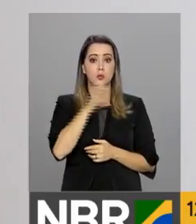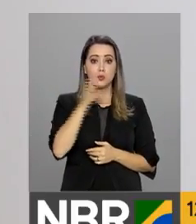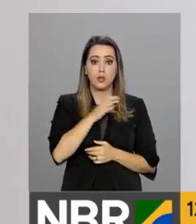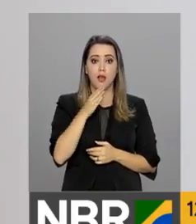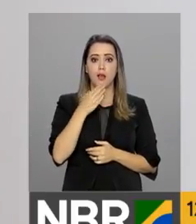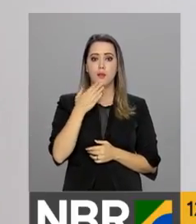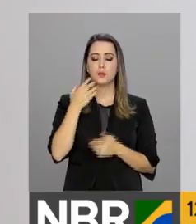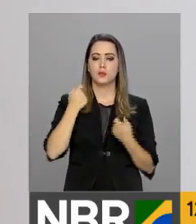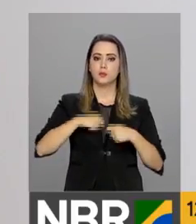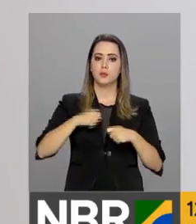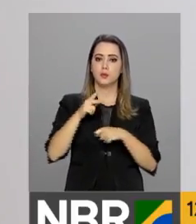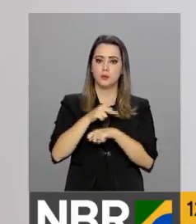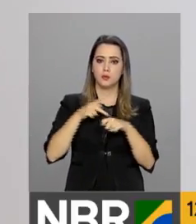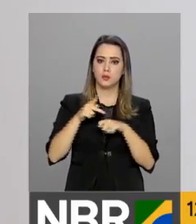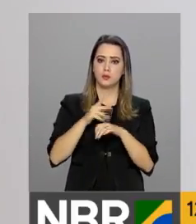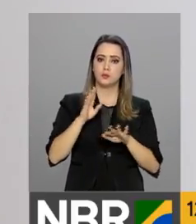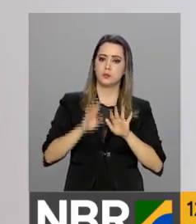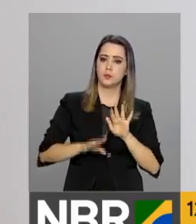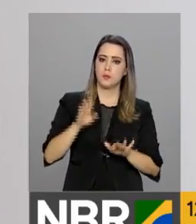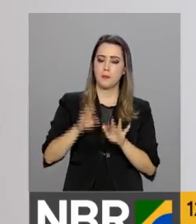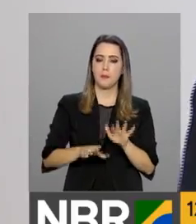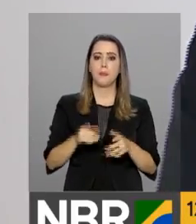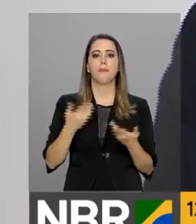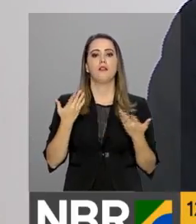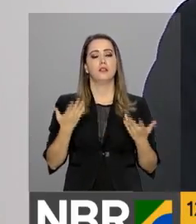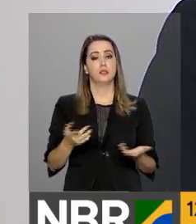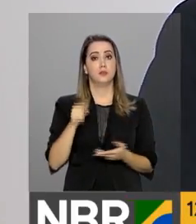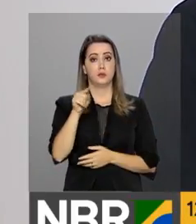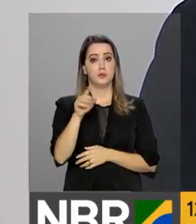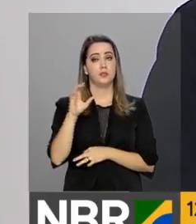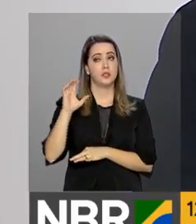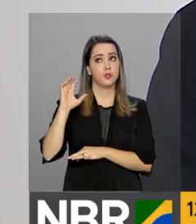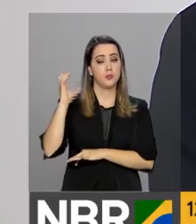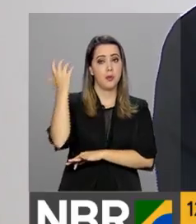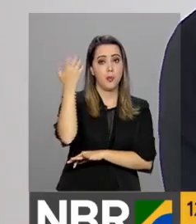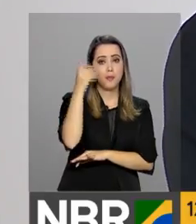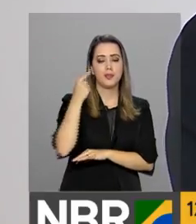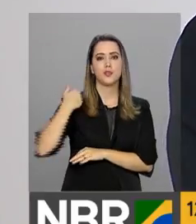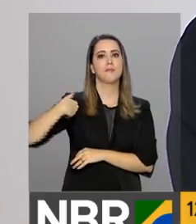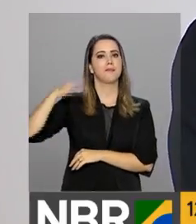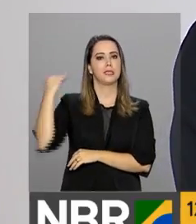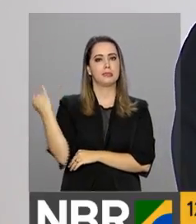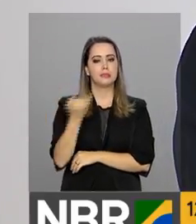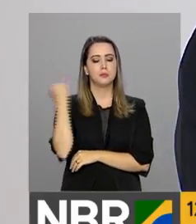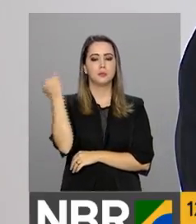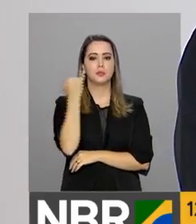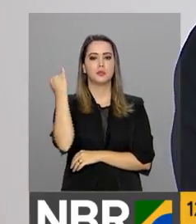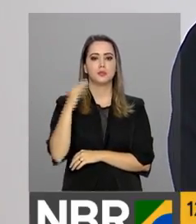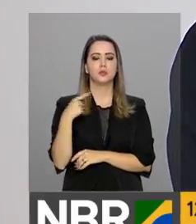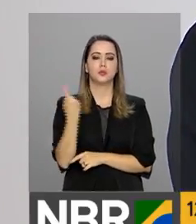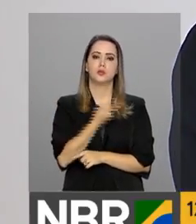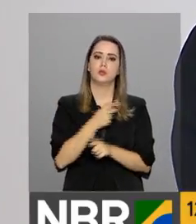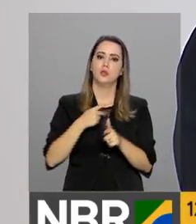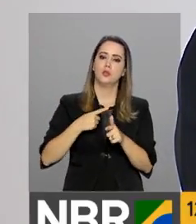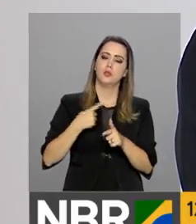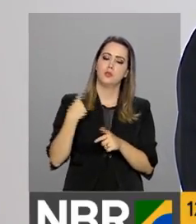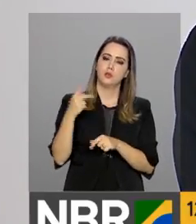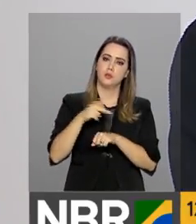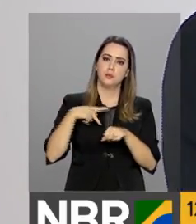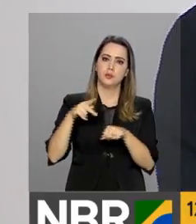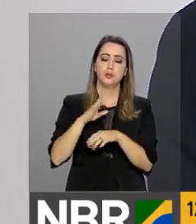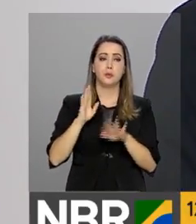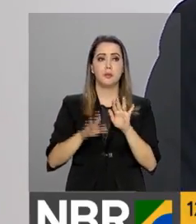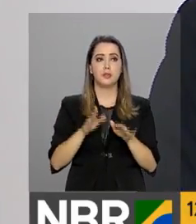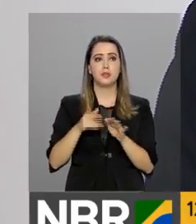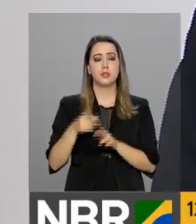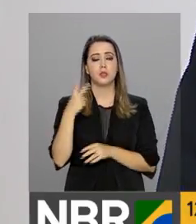do país e sem dúvida alguma o meio ambiente é um dos temas mais importantes para o nosso país mas é a coisa de duas